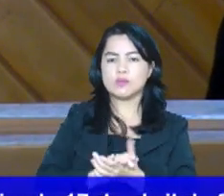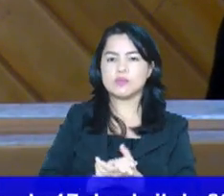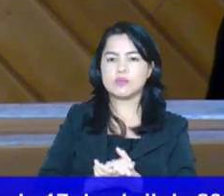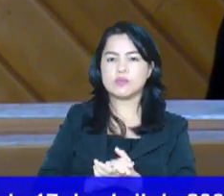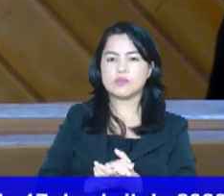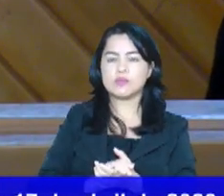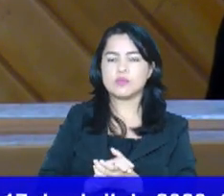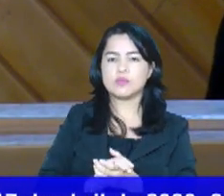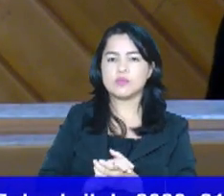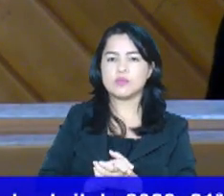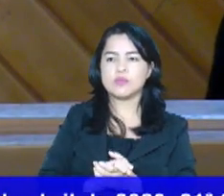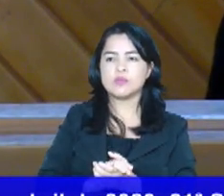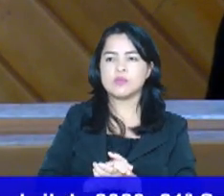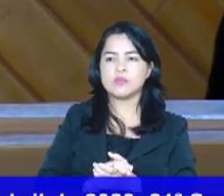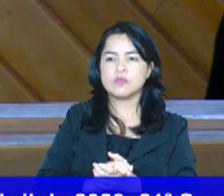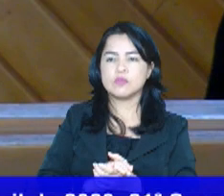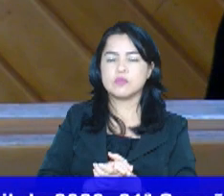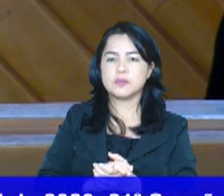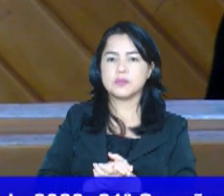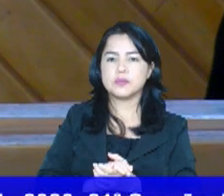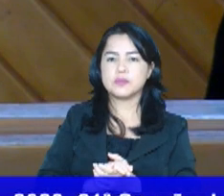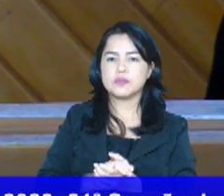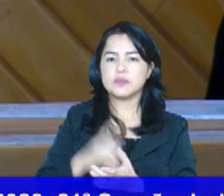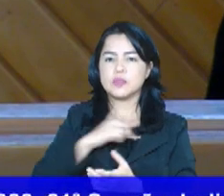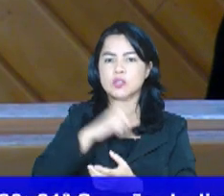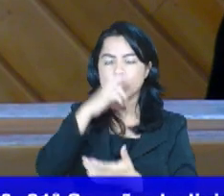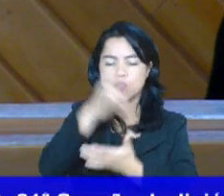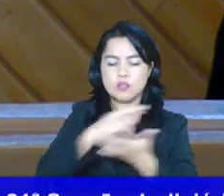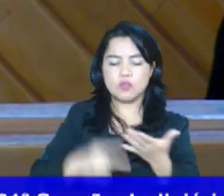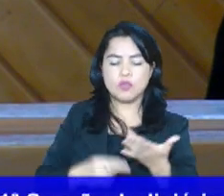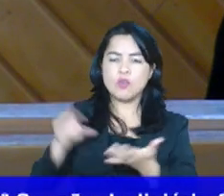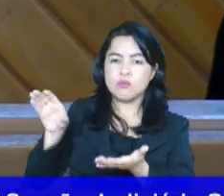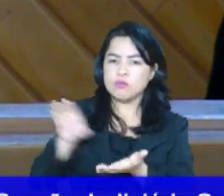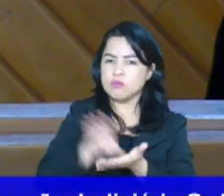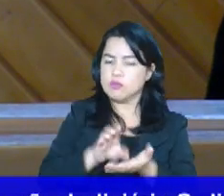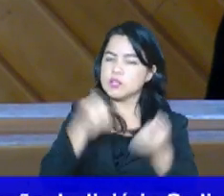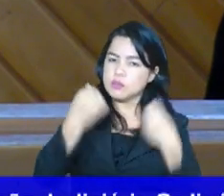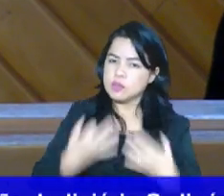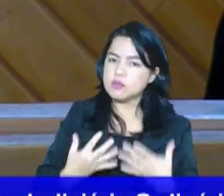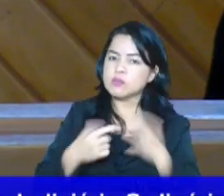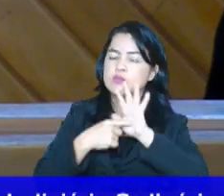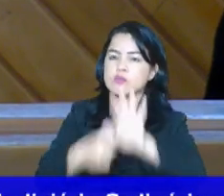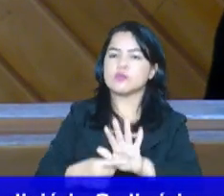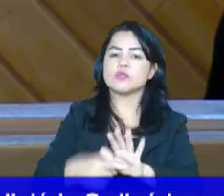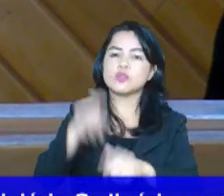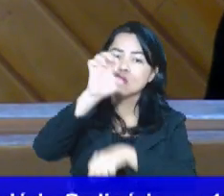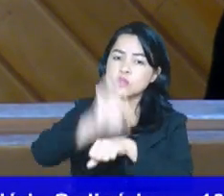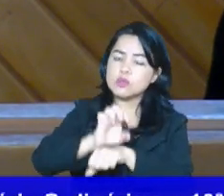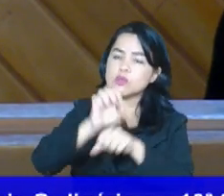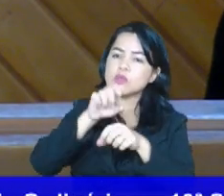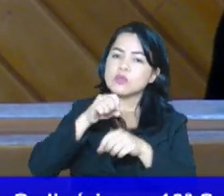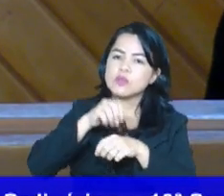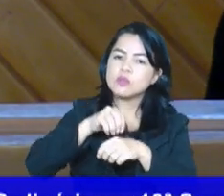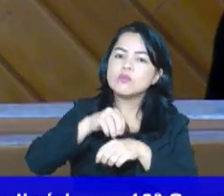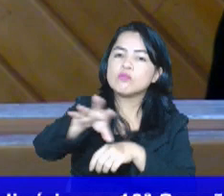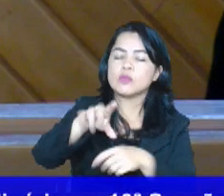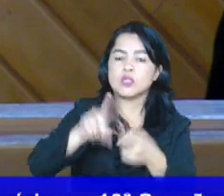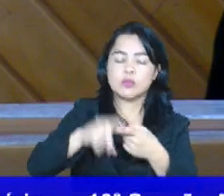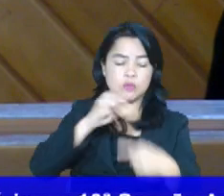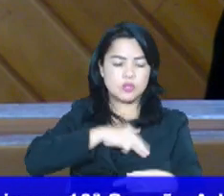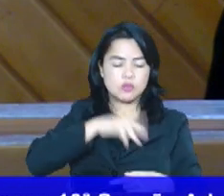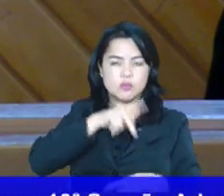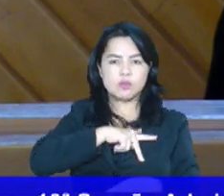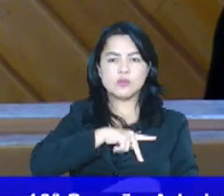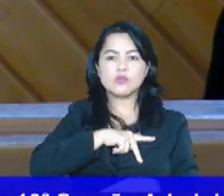em razão da entrega intempestiva do relatório financeiro. Instado a se manifestar, o Ministério Público Eleitoral opinou também